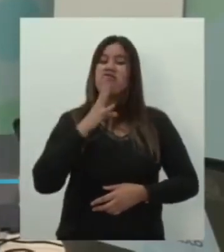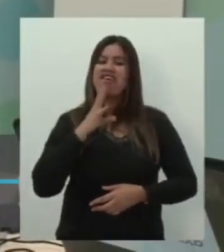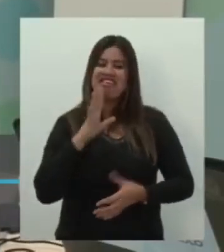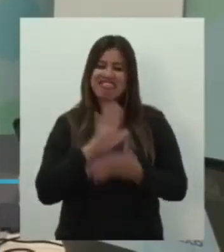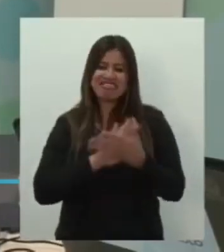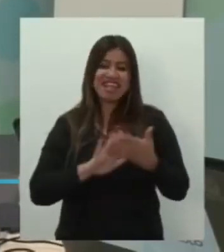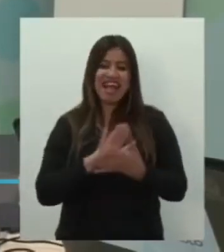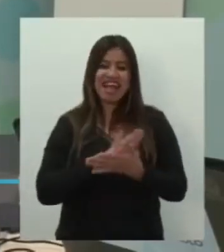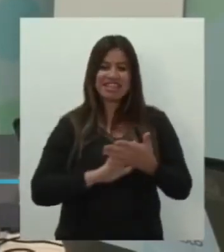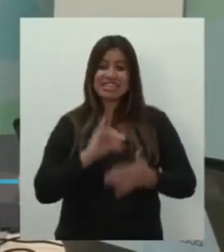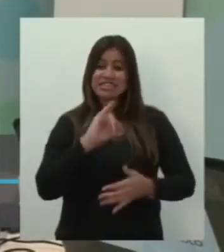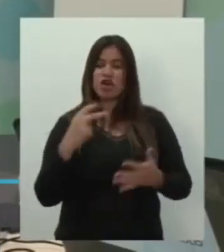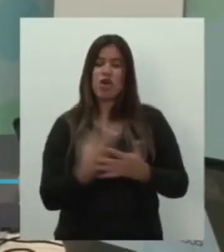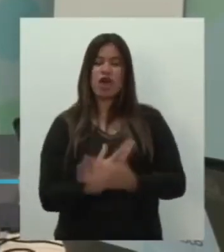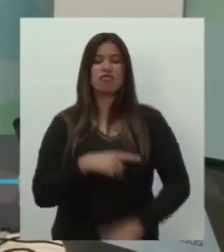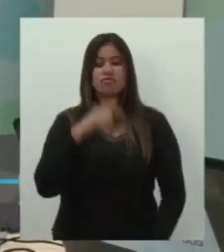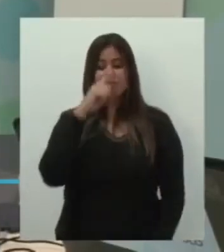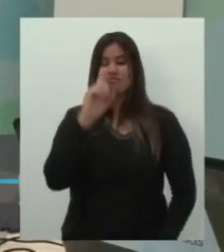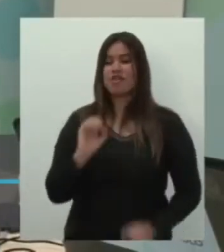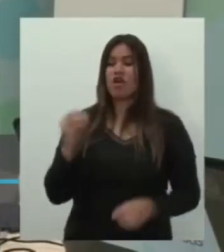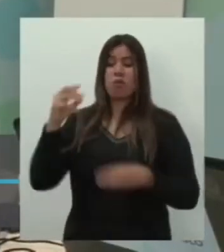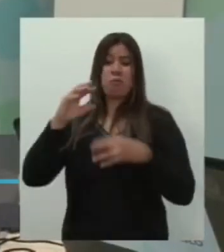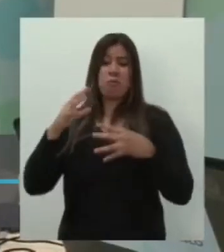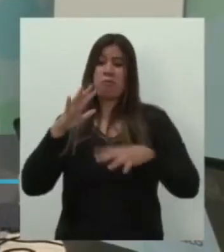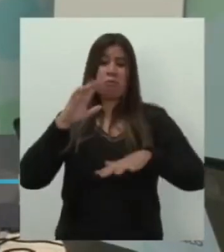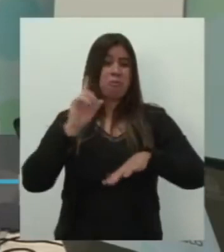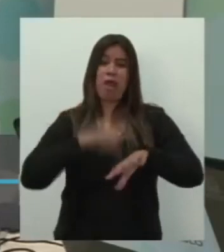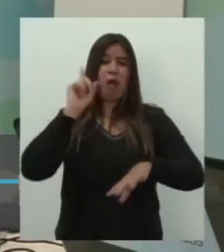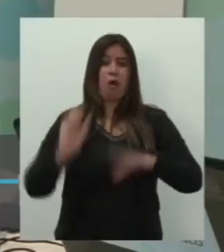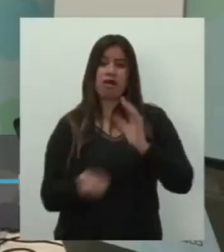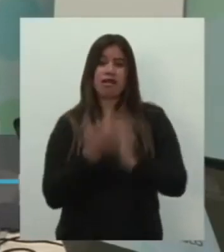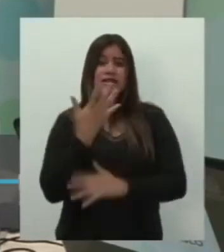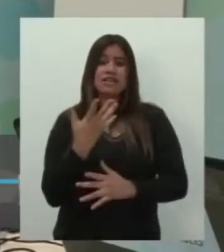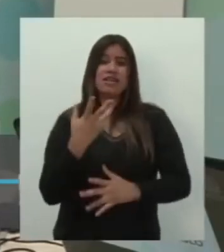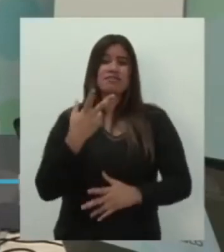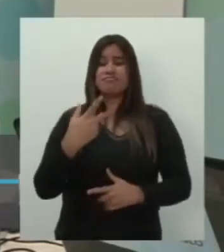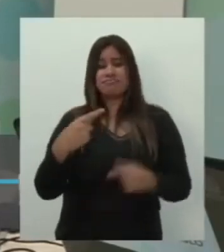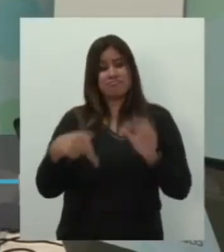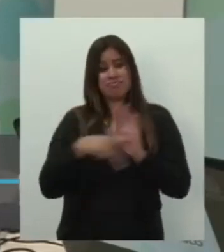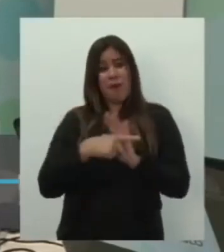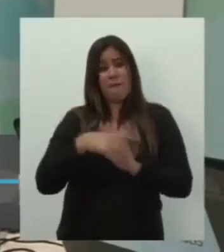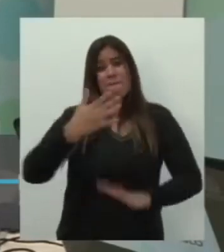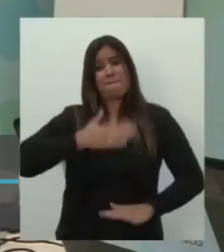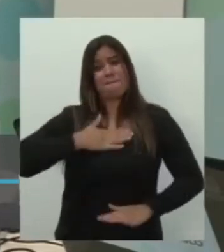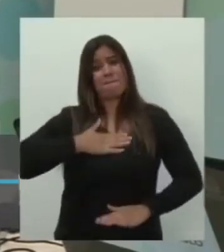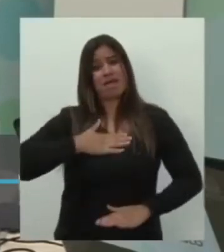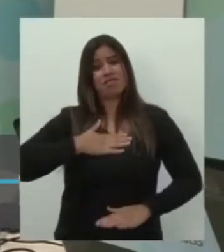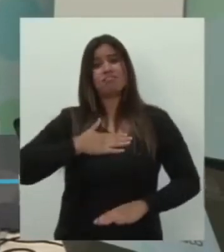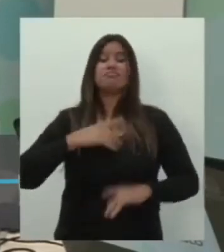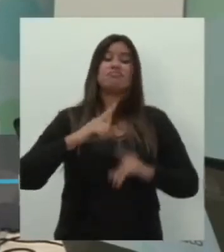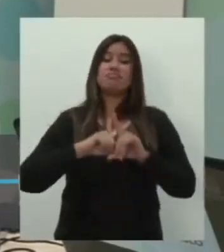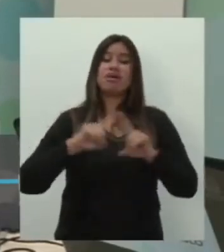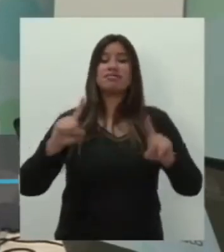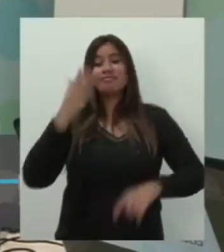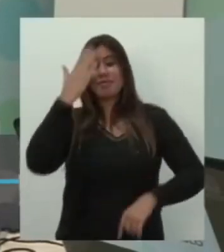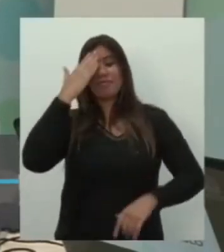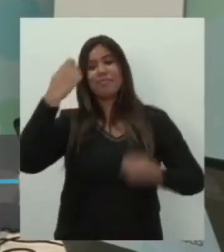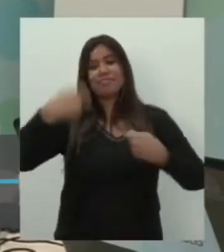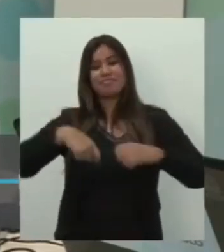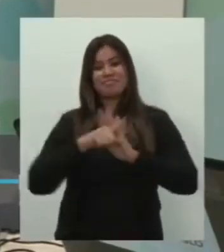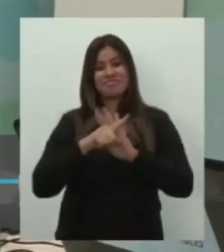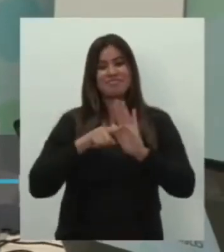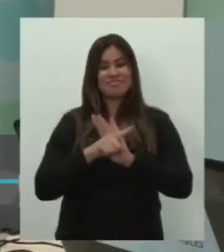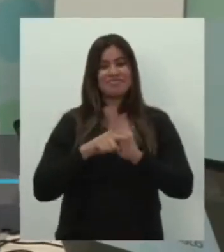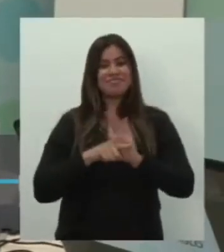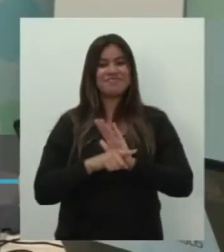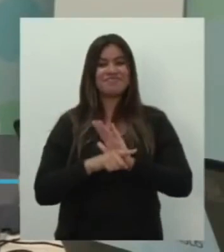que eu estou falando, se eu erro, eu coloco alguma coisa no meio e faço do meu jeito. Faço a minha versão. Para saber, vai ter que pesquisar. Na canção, geralmente todo